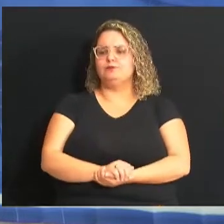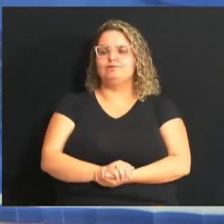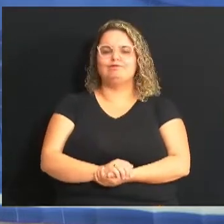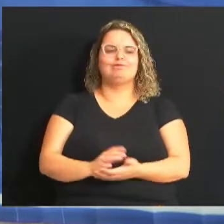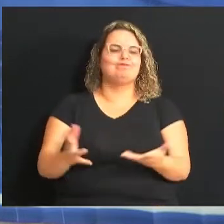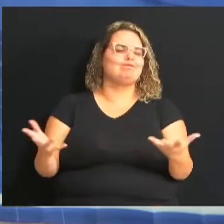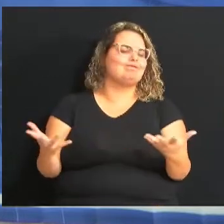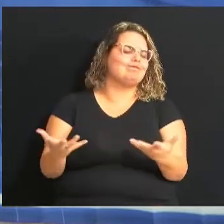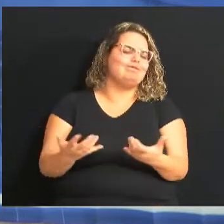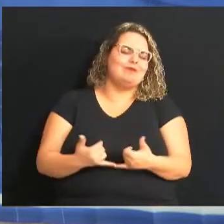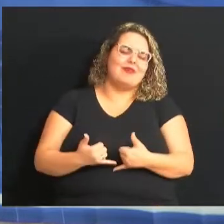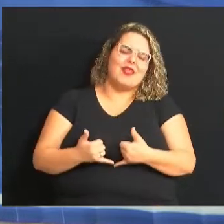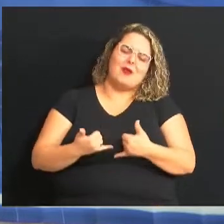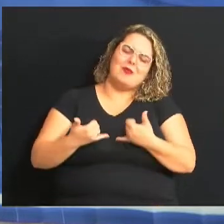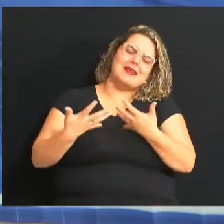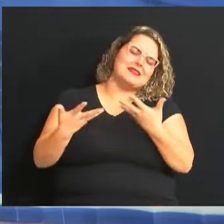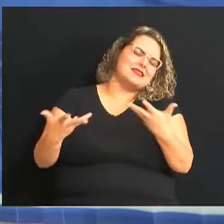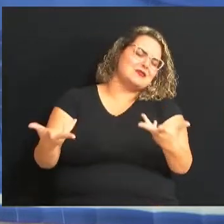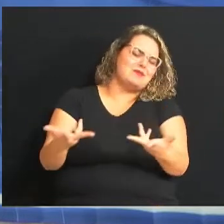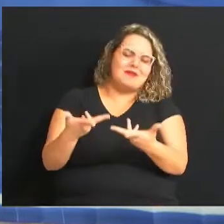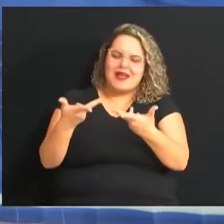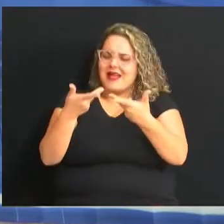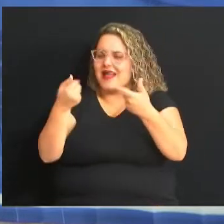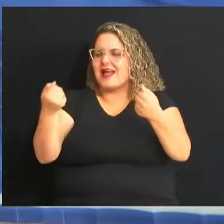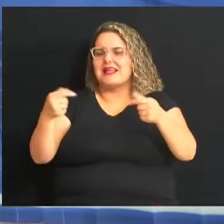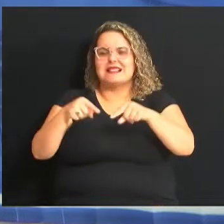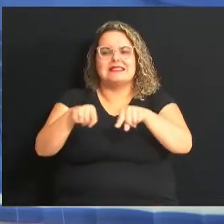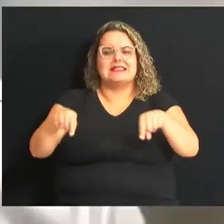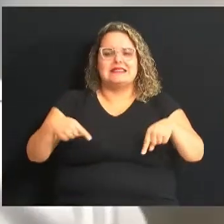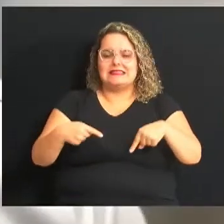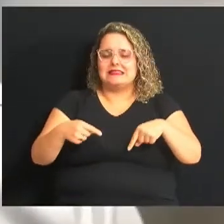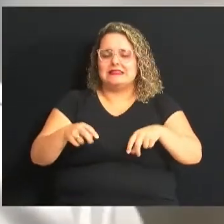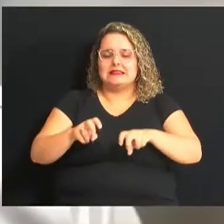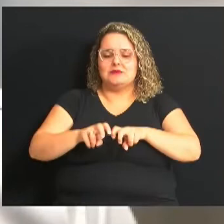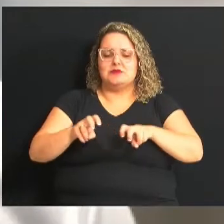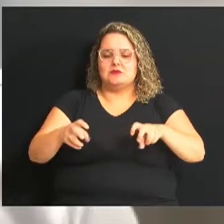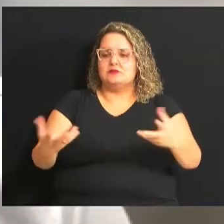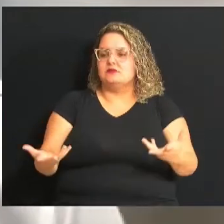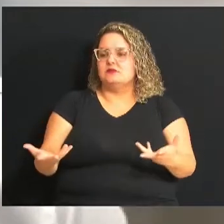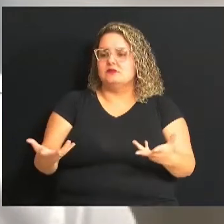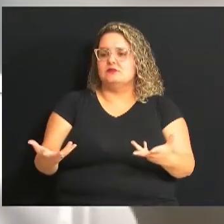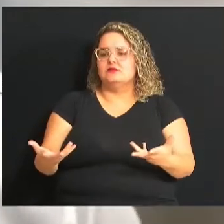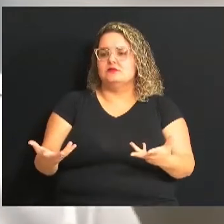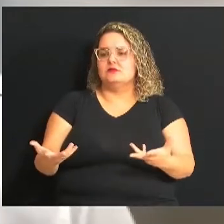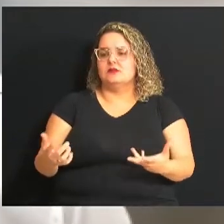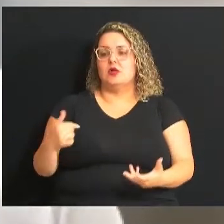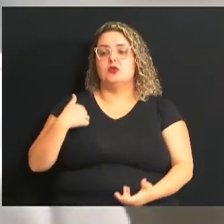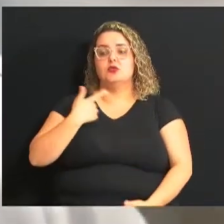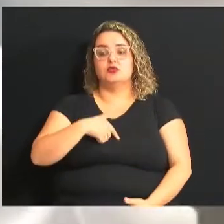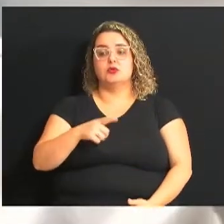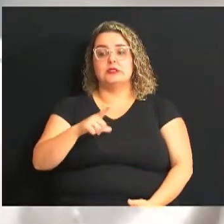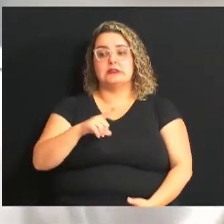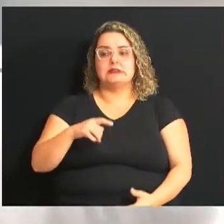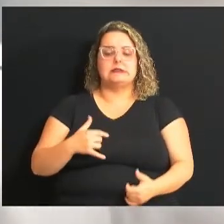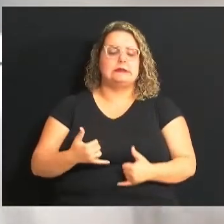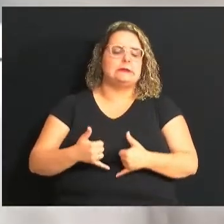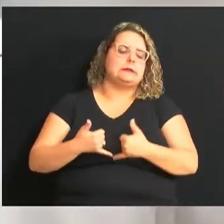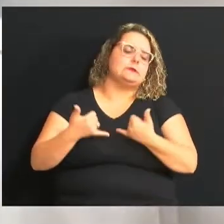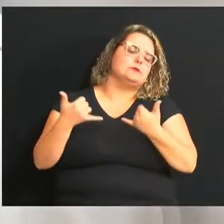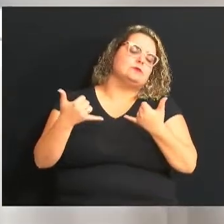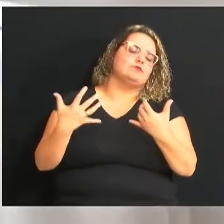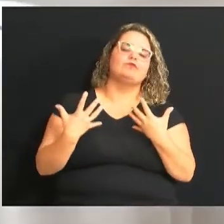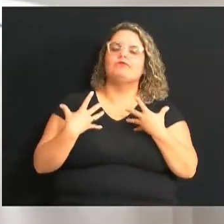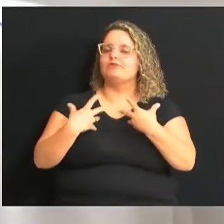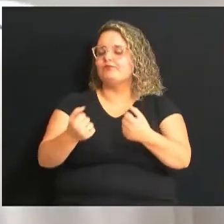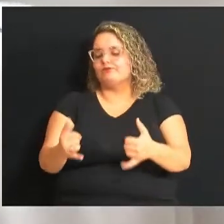energia fantástica, Viviane. Realmente a sala de espera é uma coisa que a gente tem uma energia e recebe essa